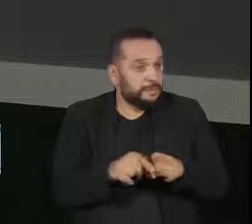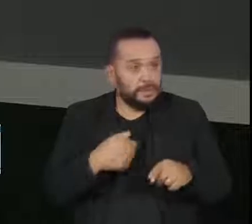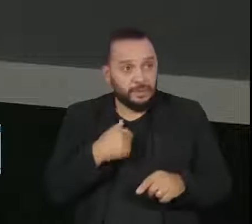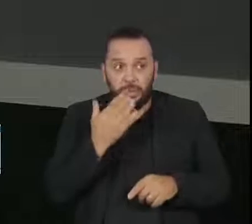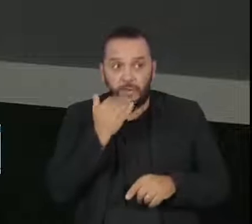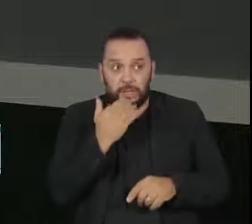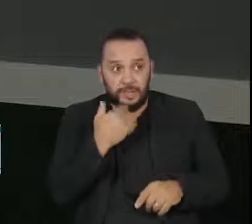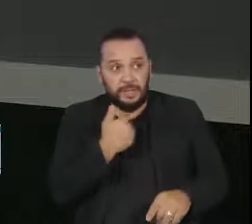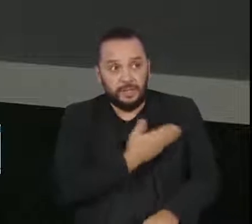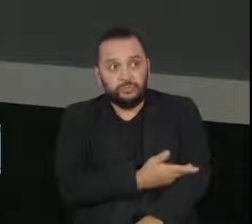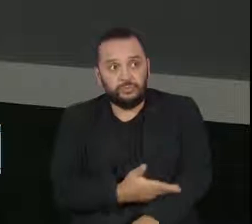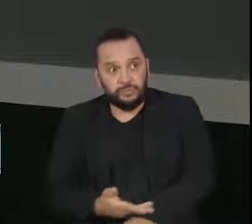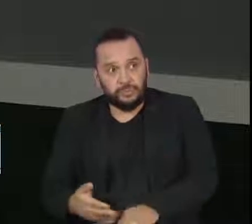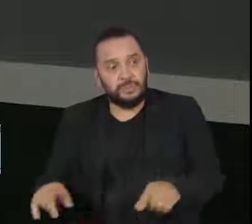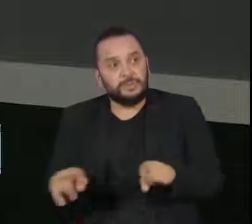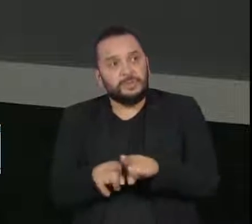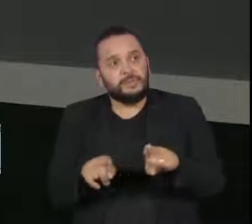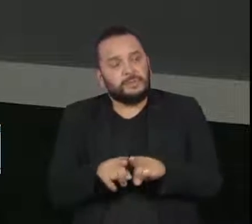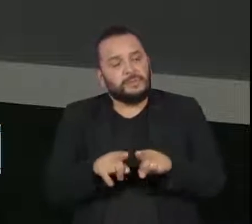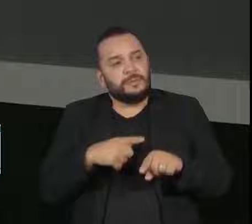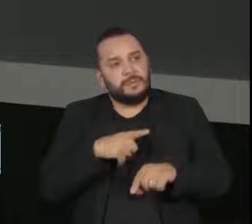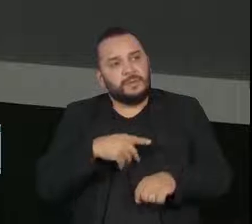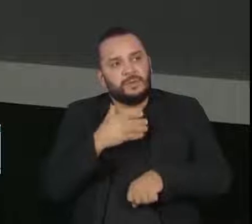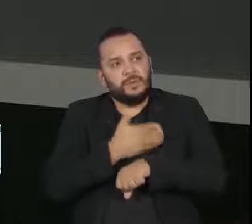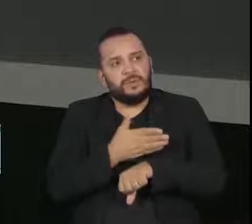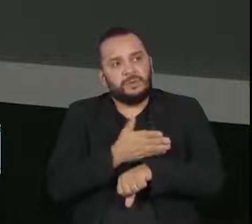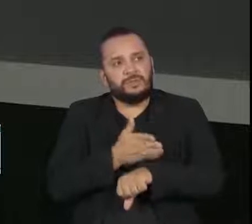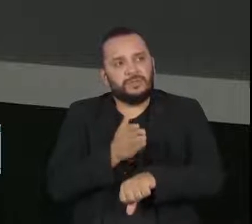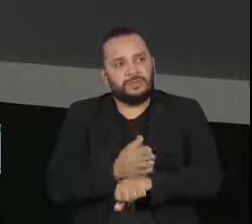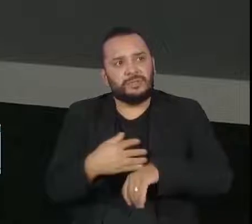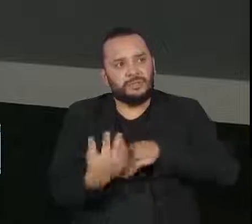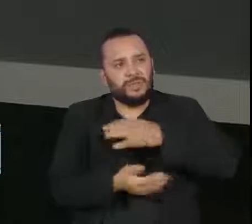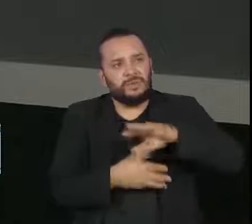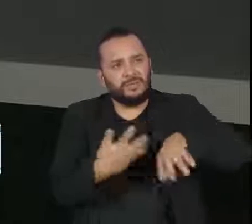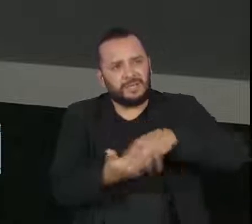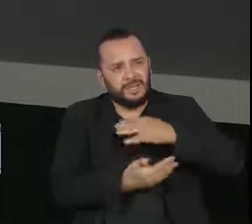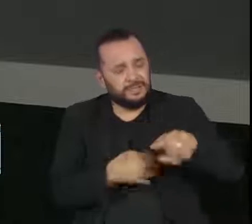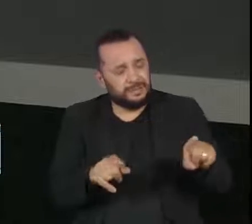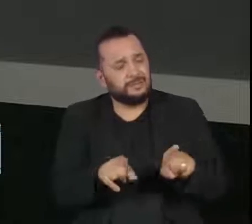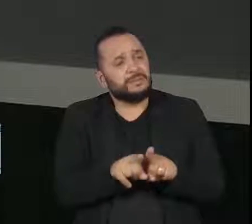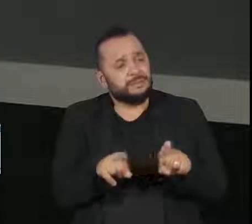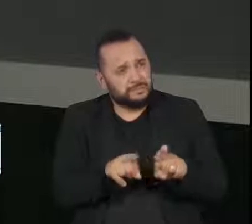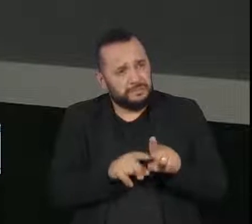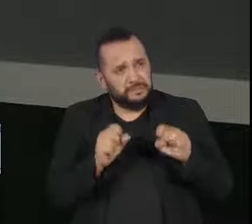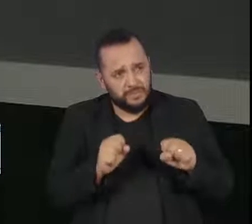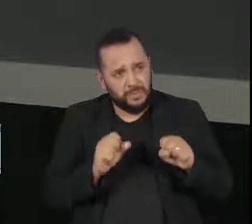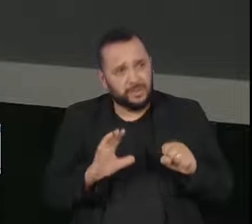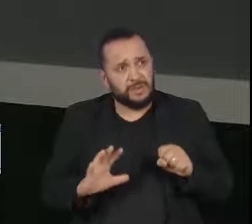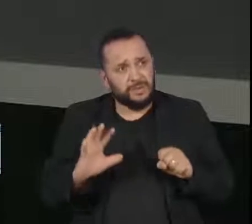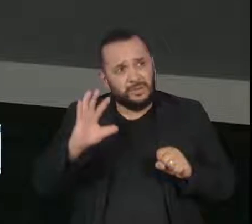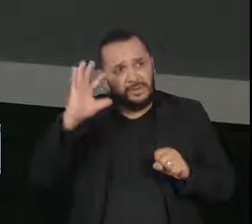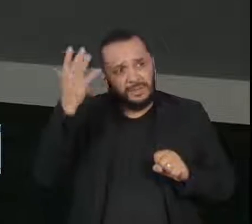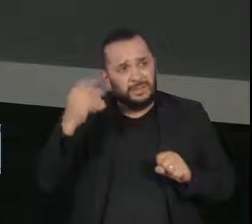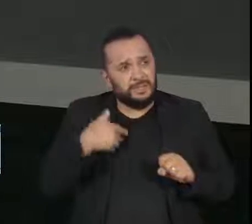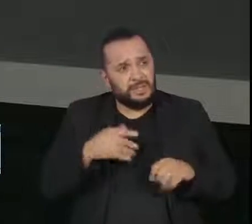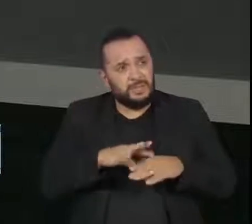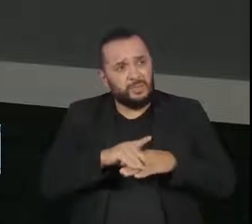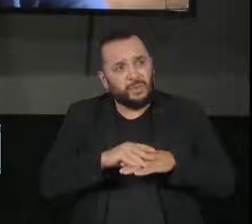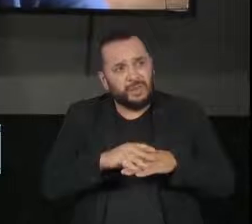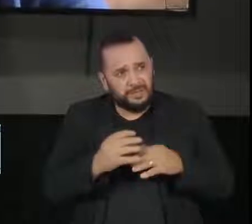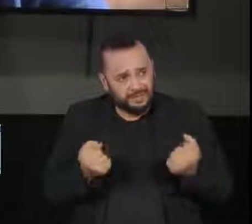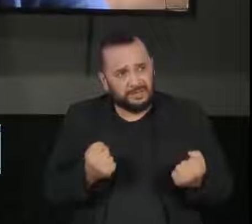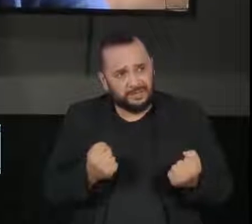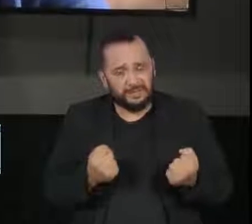nossa rotina não mais desregrada, tudo isso contribui de alguma maneira para o aparecimento e surgimento da